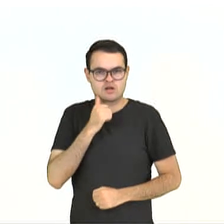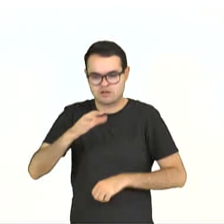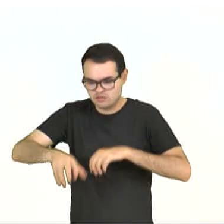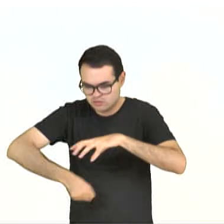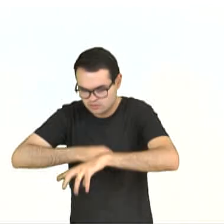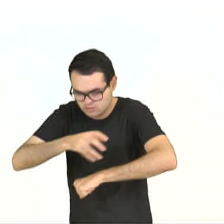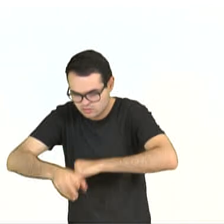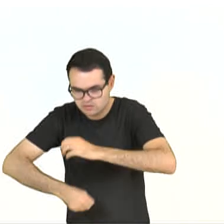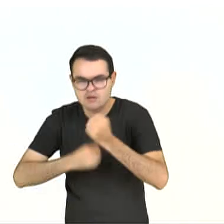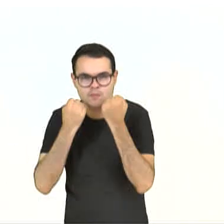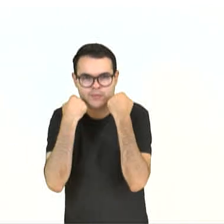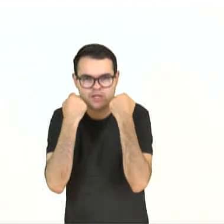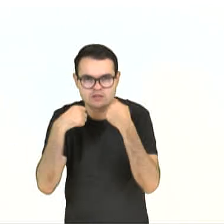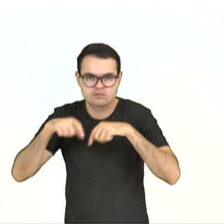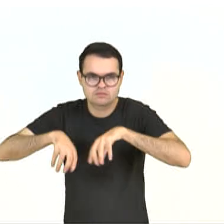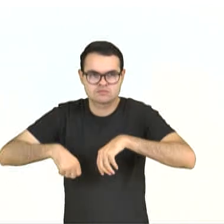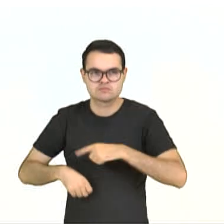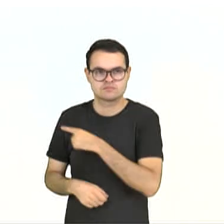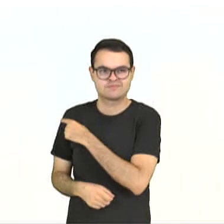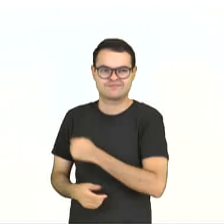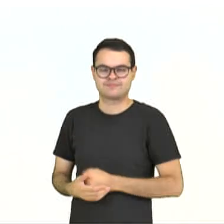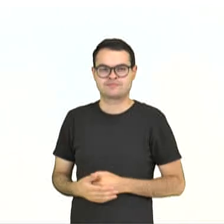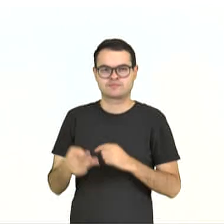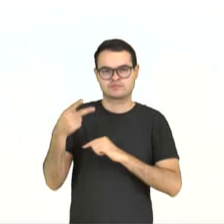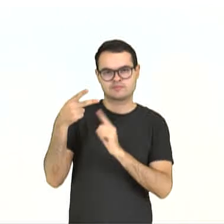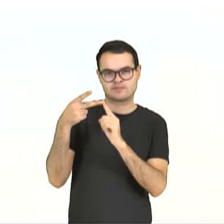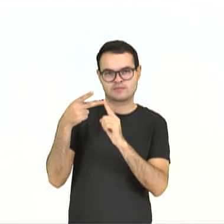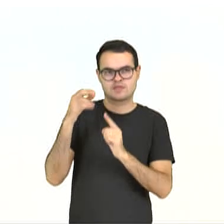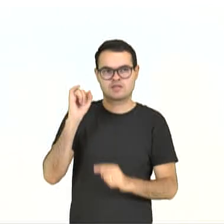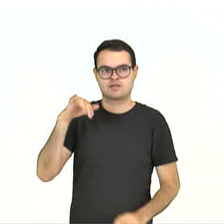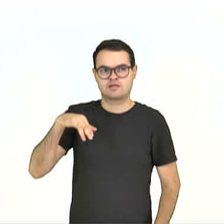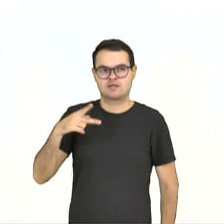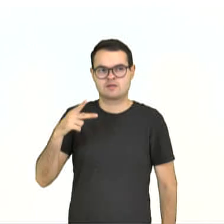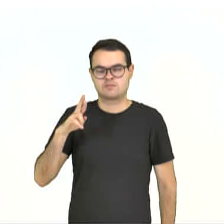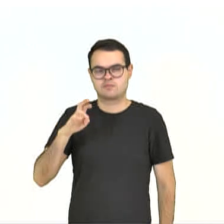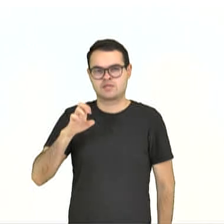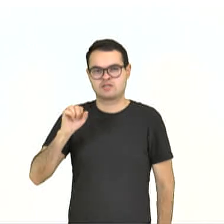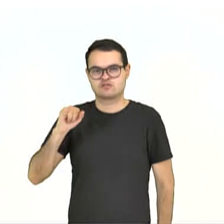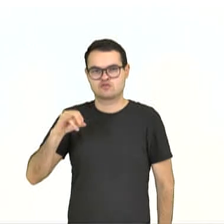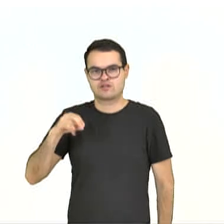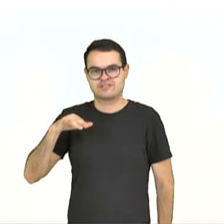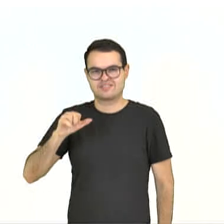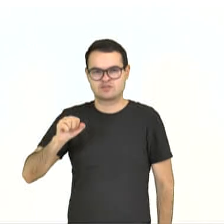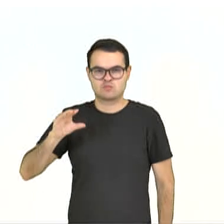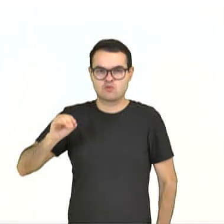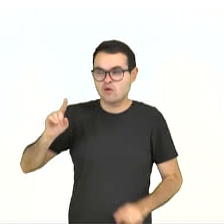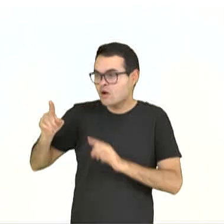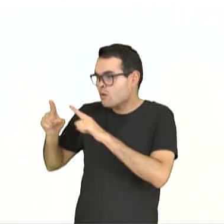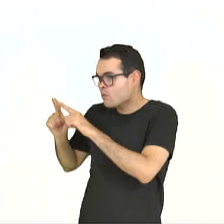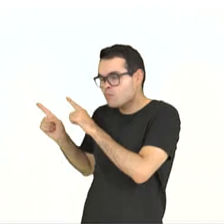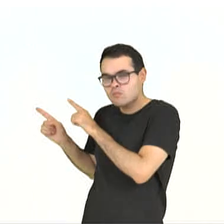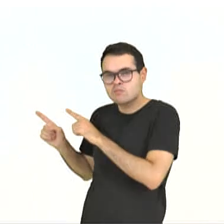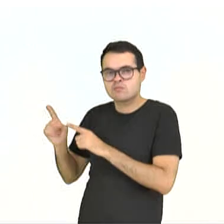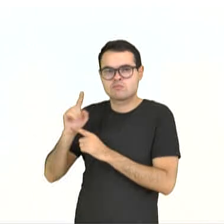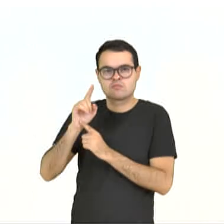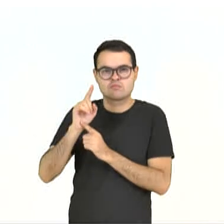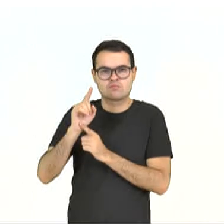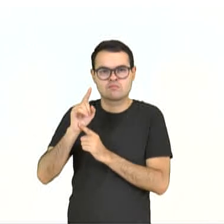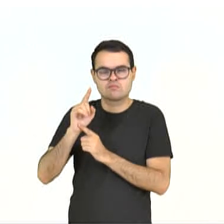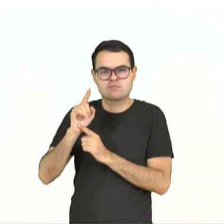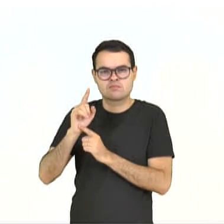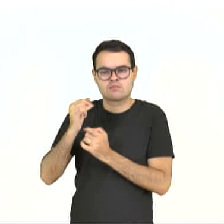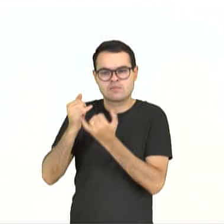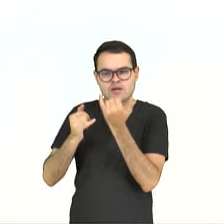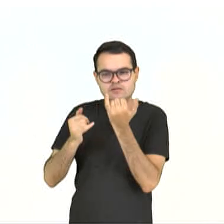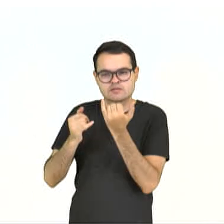catavam milhos. Aí a gente tem o impressionismo, que também é uma arte que vai se misturar e vai sair do realismo e vai dar a impressão